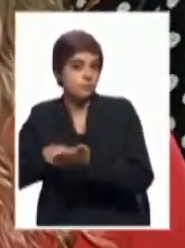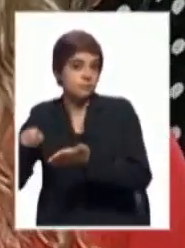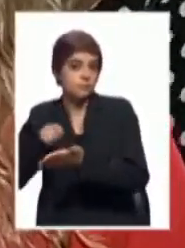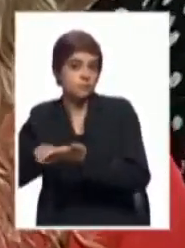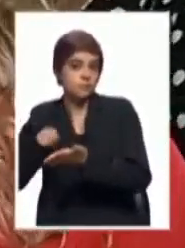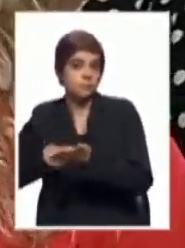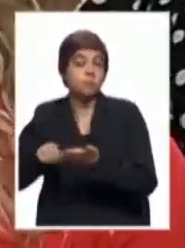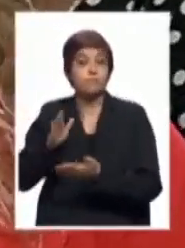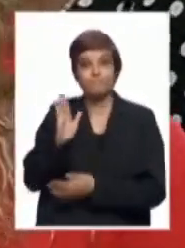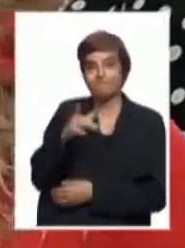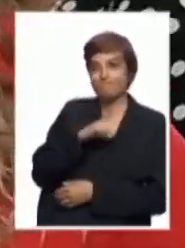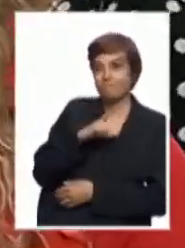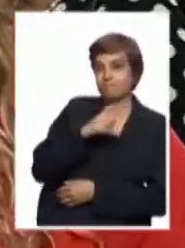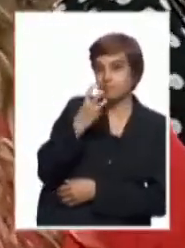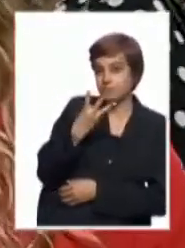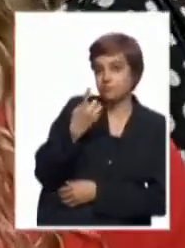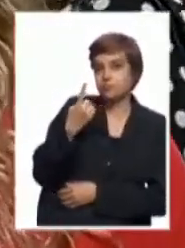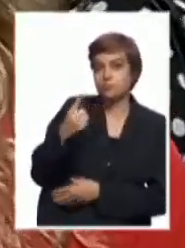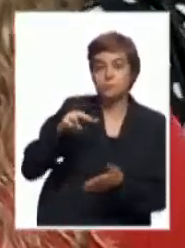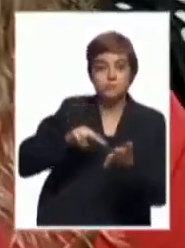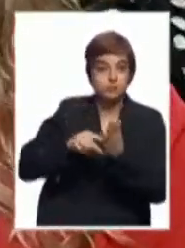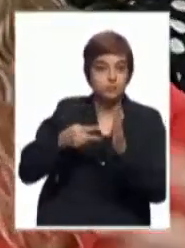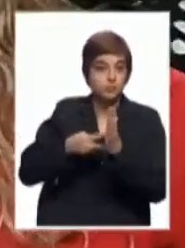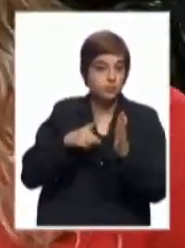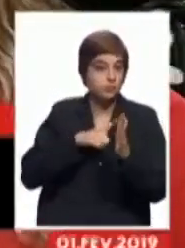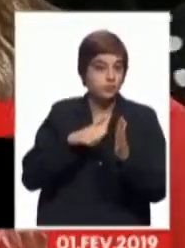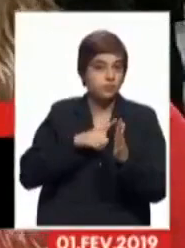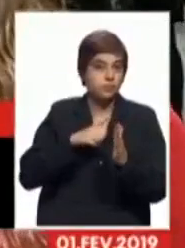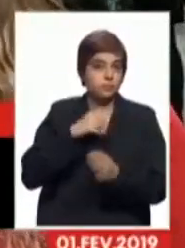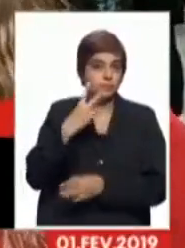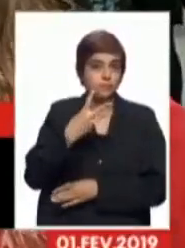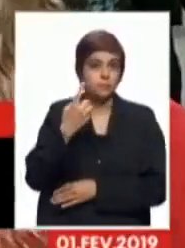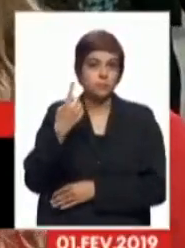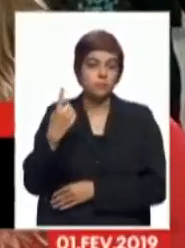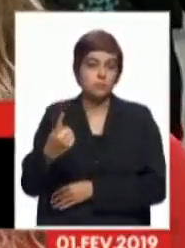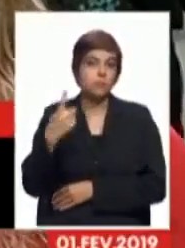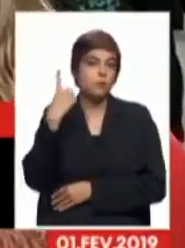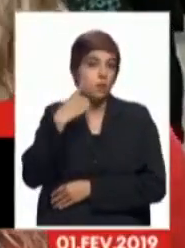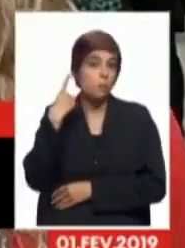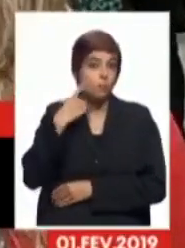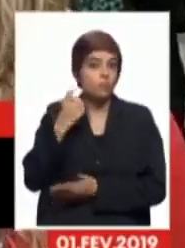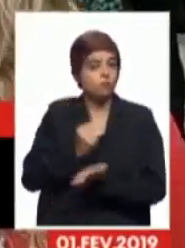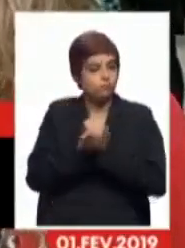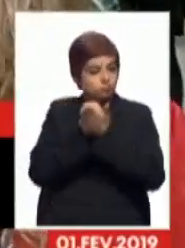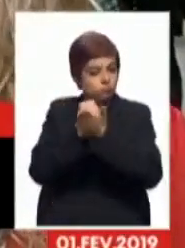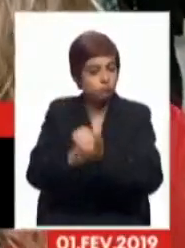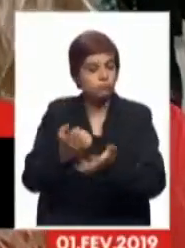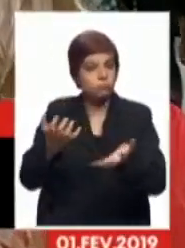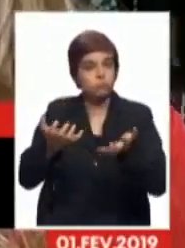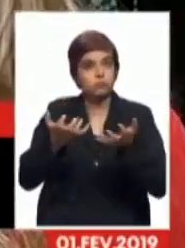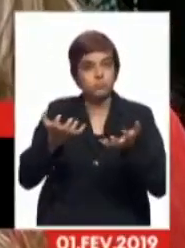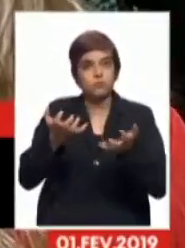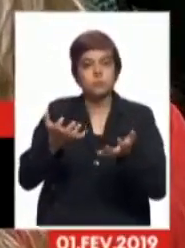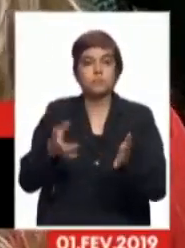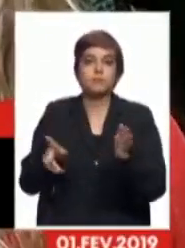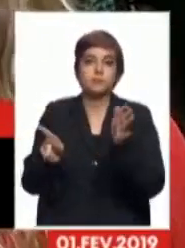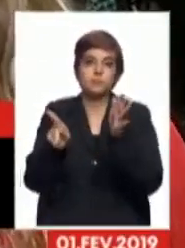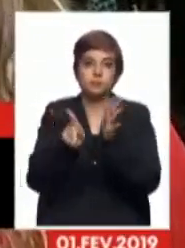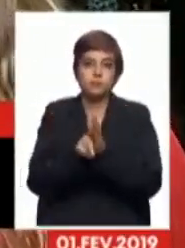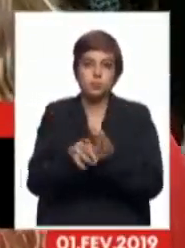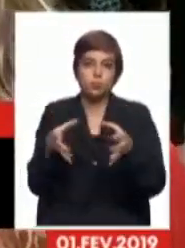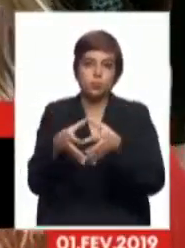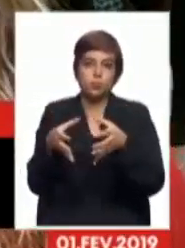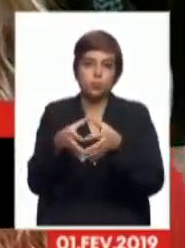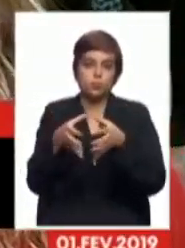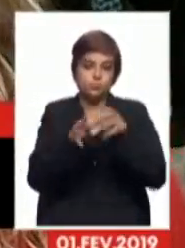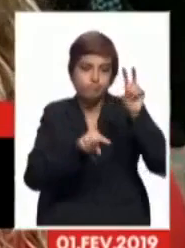31, significa que tem 31 parlamentares dispostos, né, e portanto apoiando a instalação da Comissão Parlamentar de